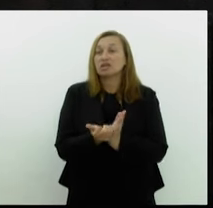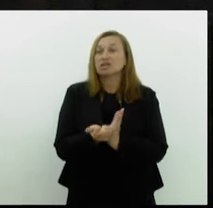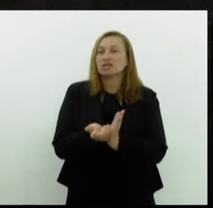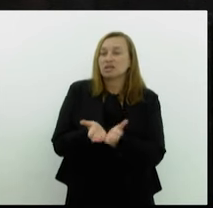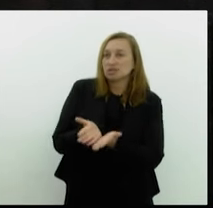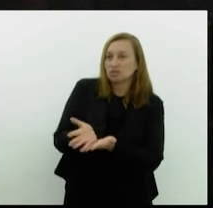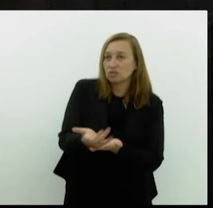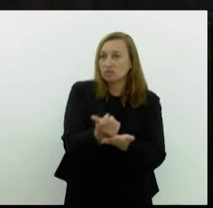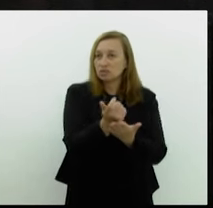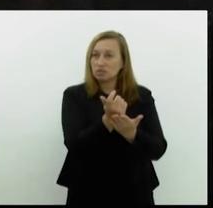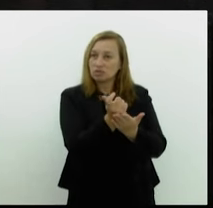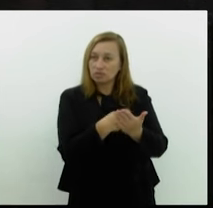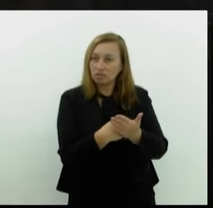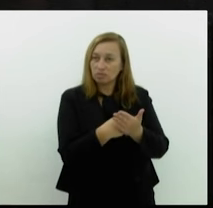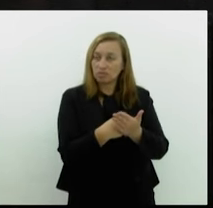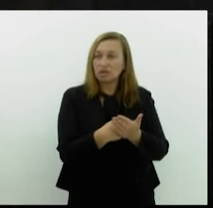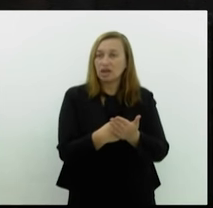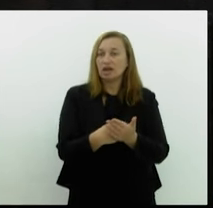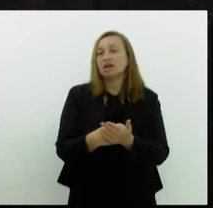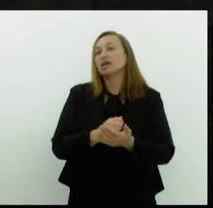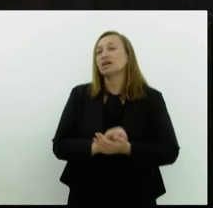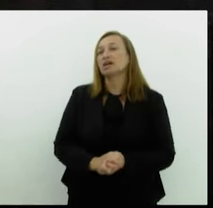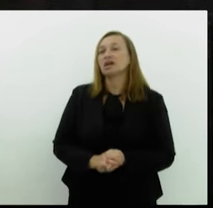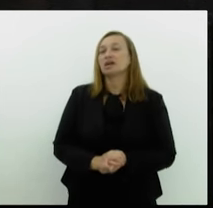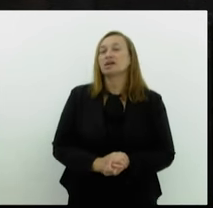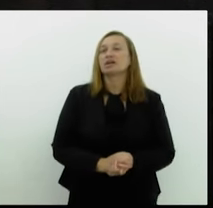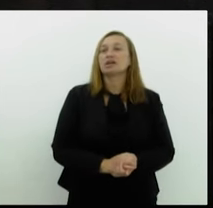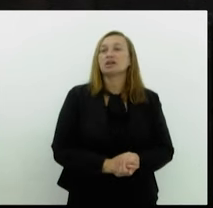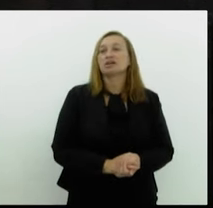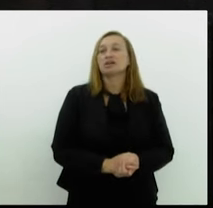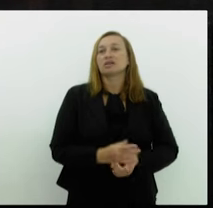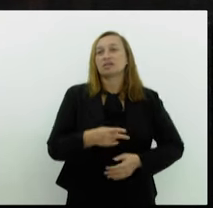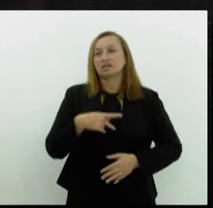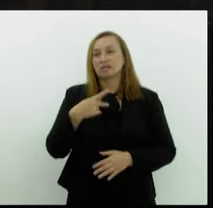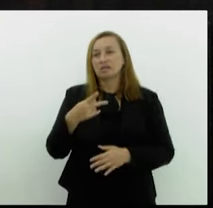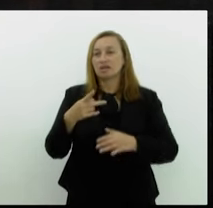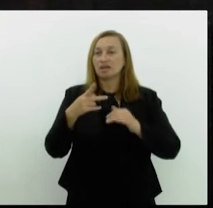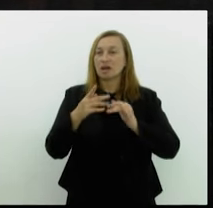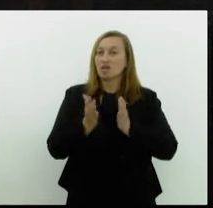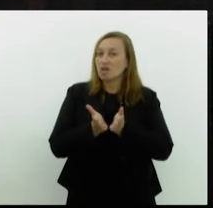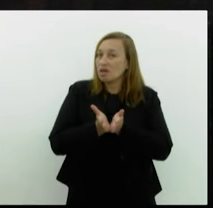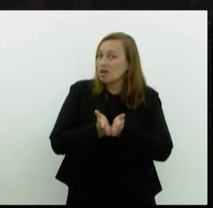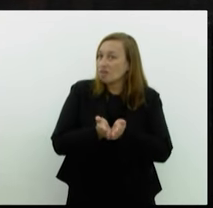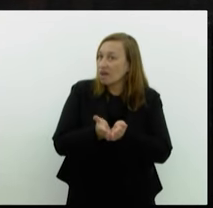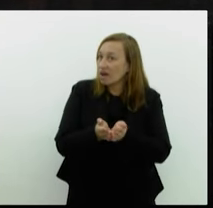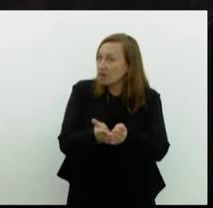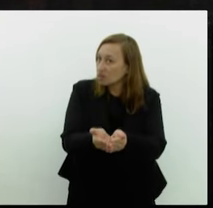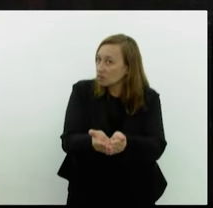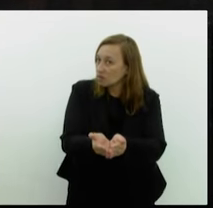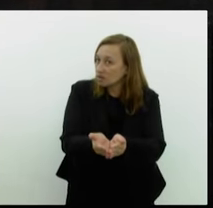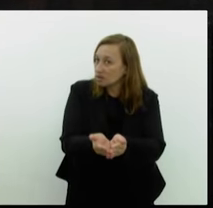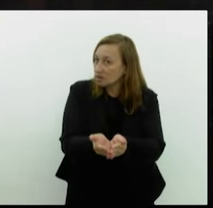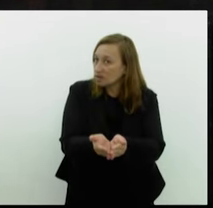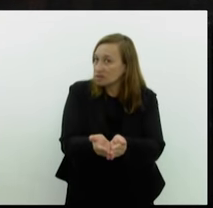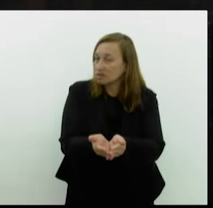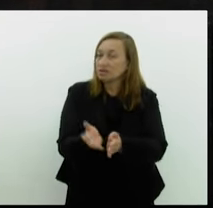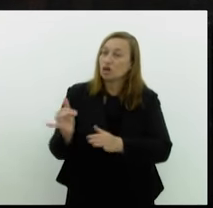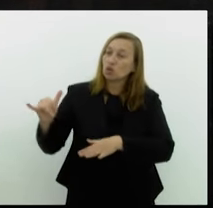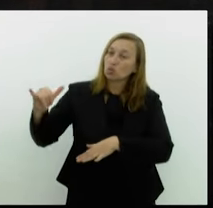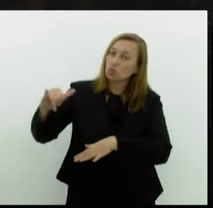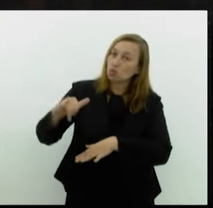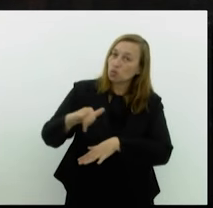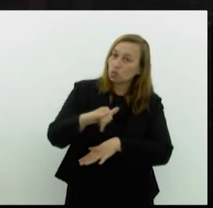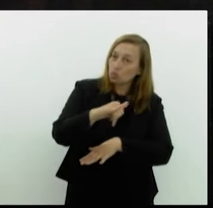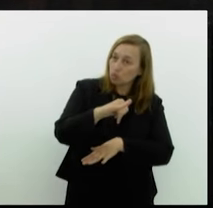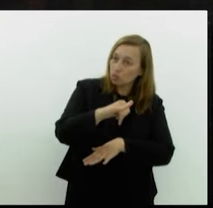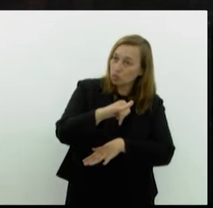regulamentação, insinua que embarcações e aeronaves,